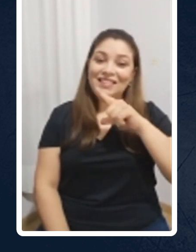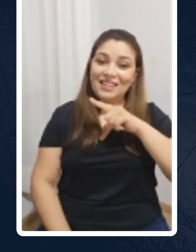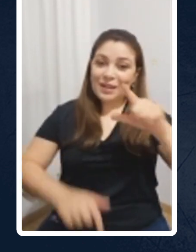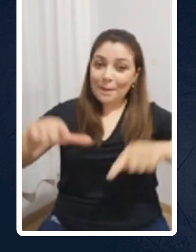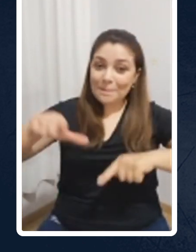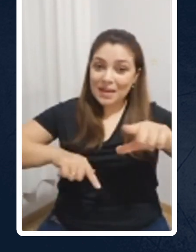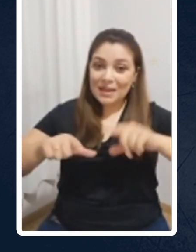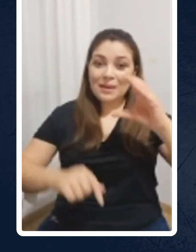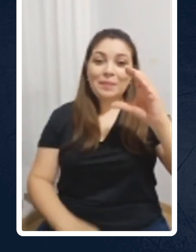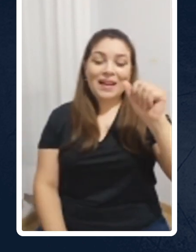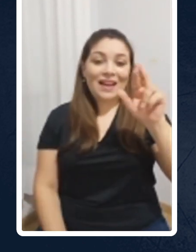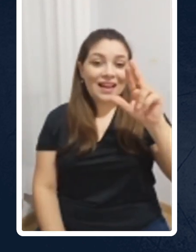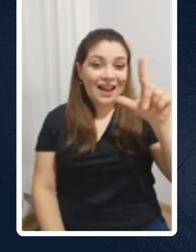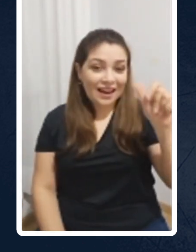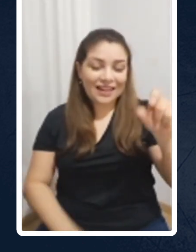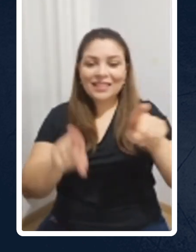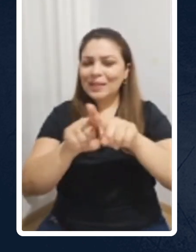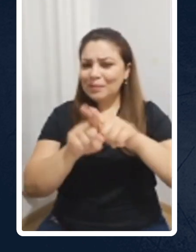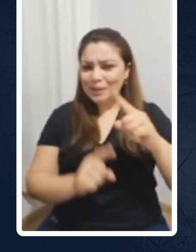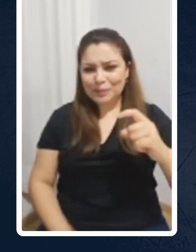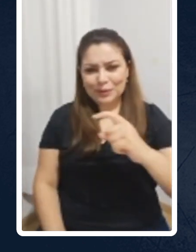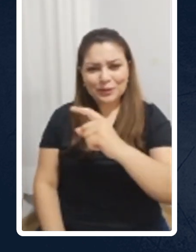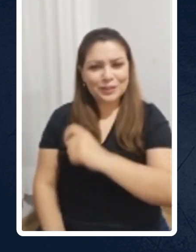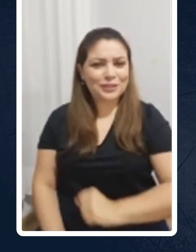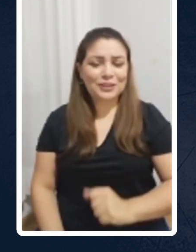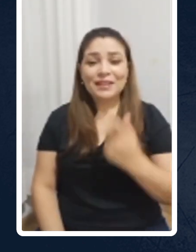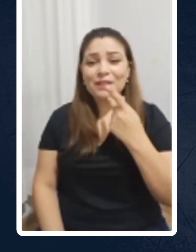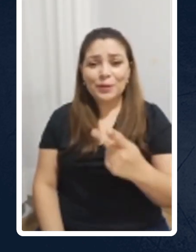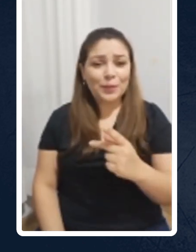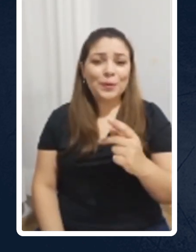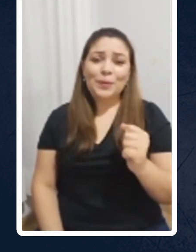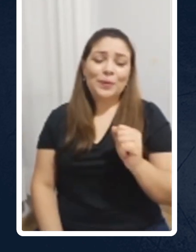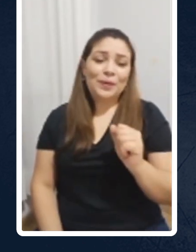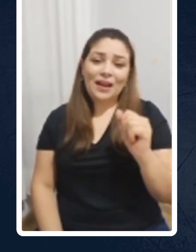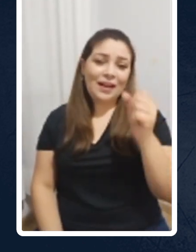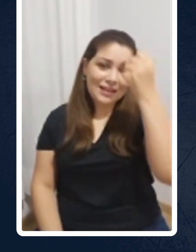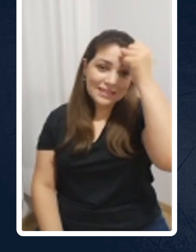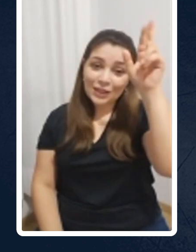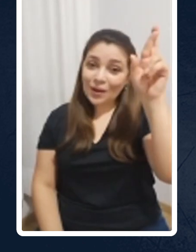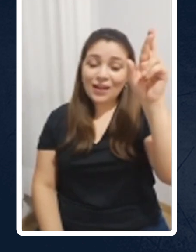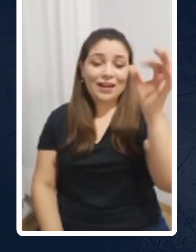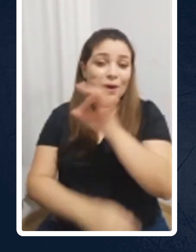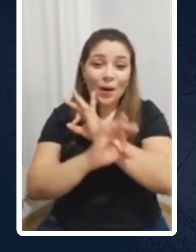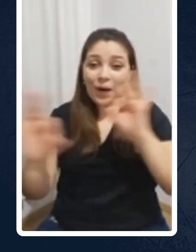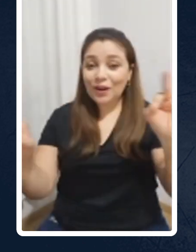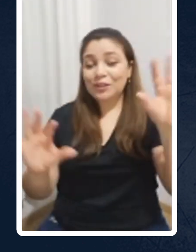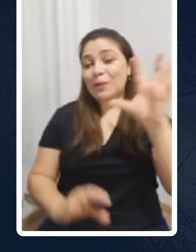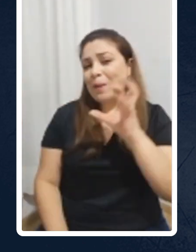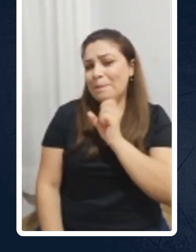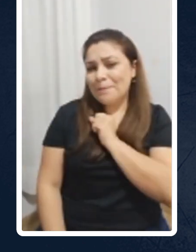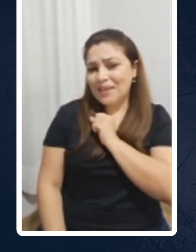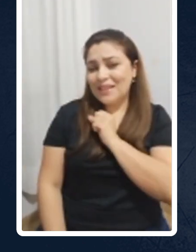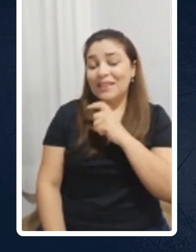poti, a Dona Yara é ótima, a Meia, Galves. Foi muito